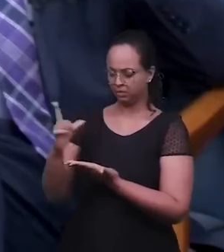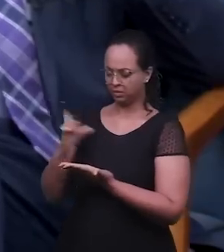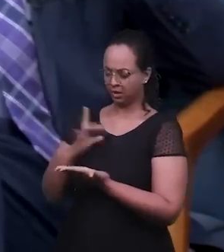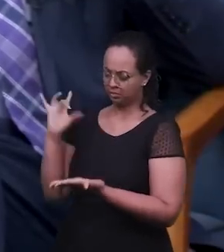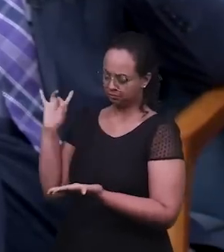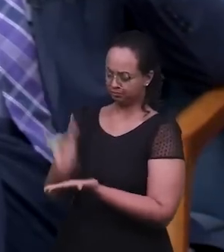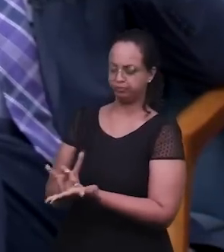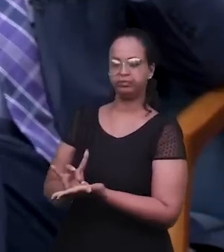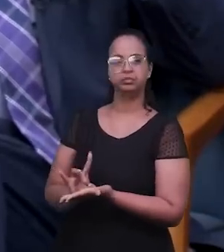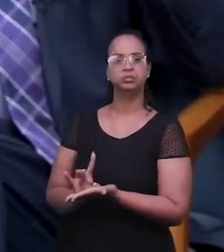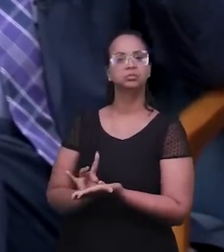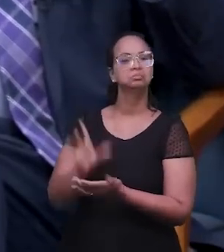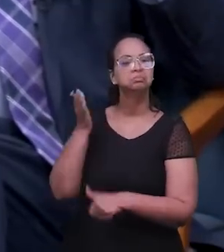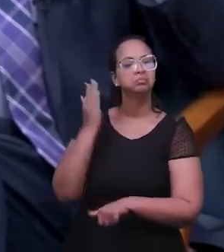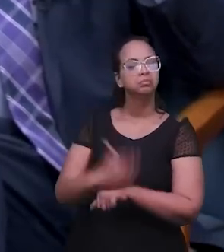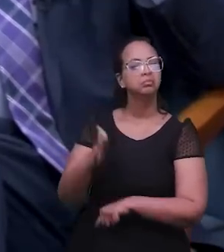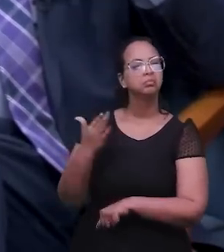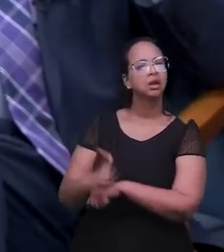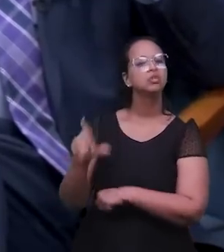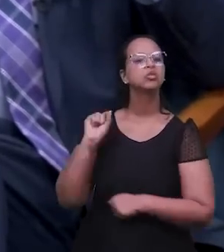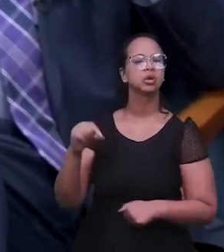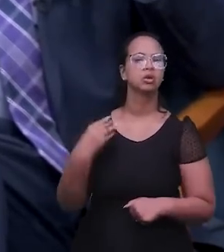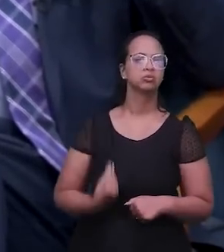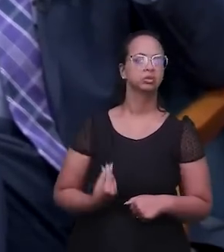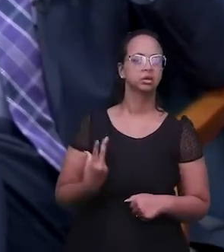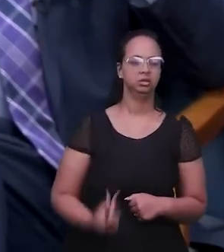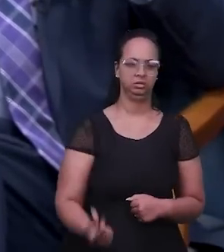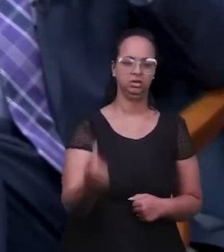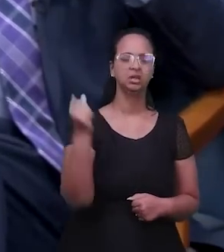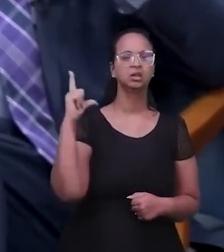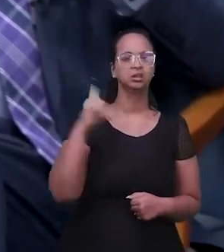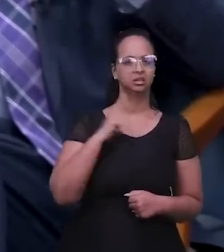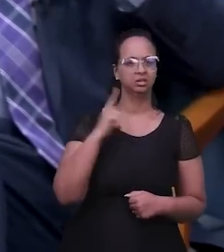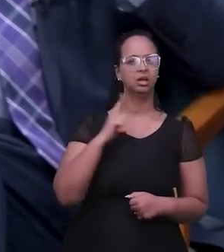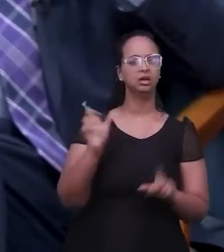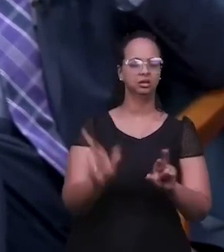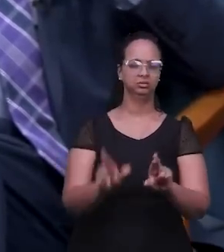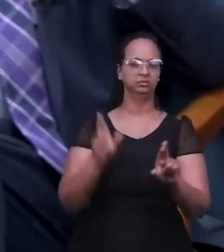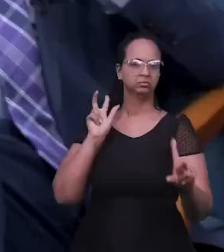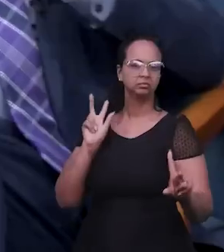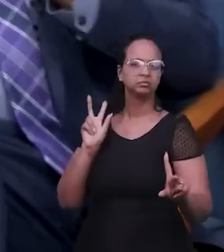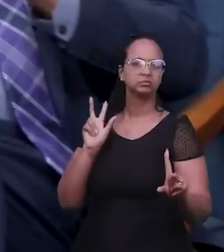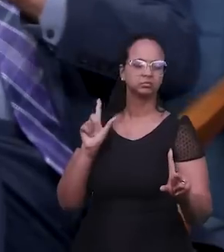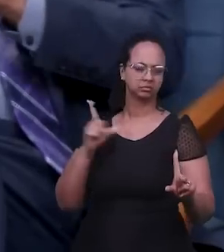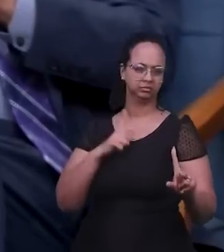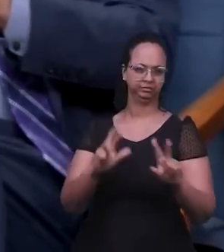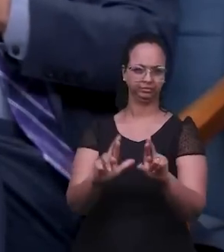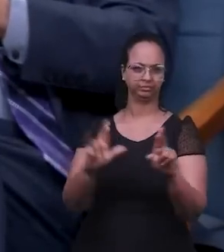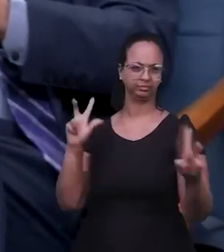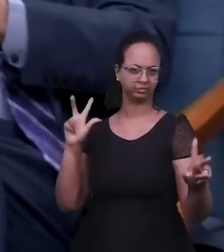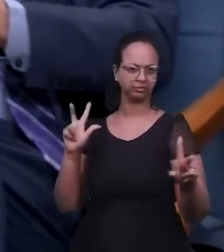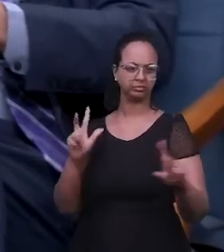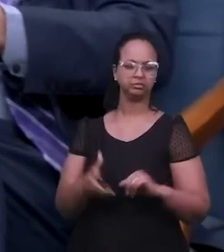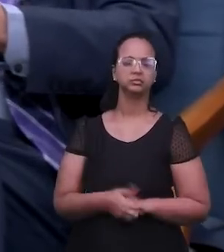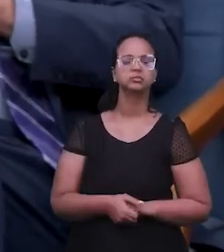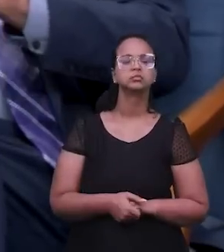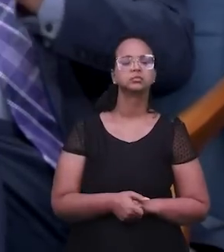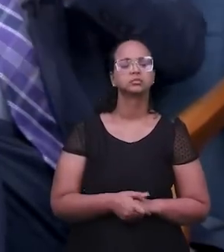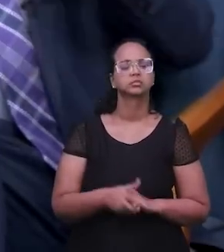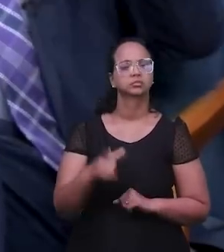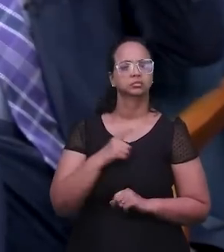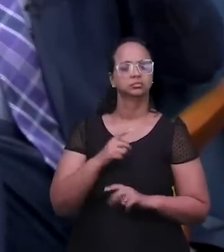é eficaz. Por que ela é eficaz? Para dar vida. Que tipo de vida? Vida eterna. Há uma diferença,